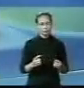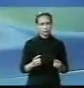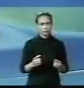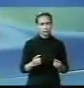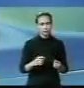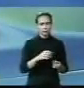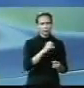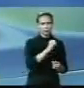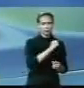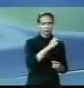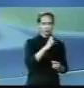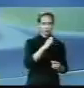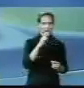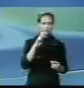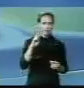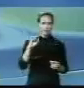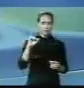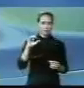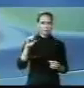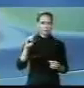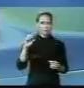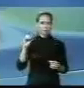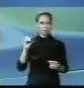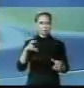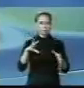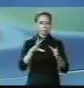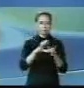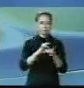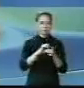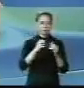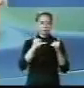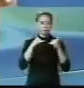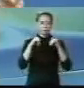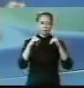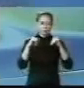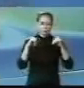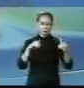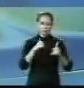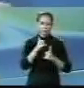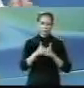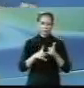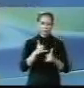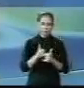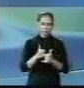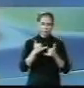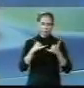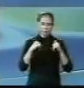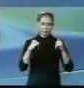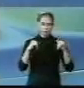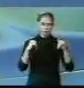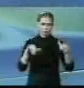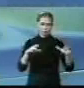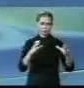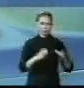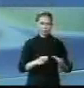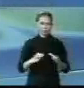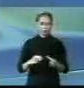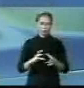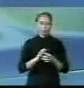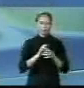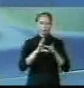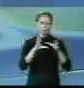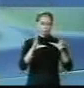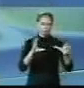ligado à rede diretamente na internet e à rede local, ele possibilita que os computadores da minha rede local